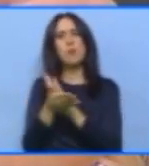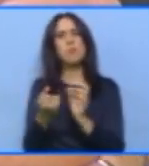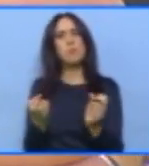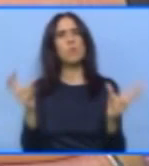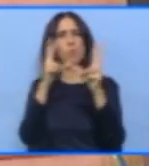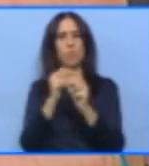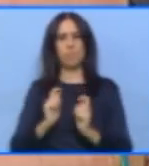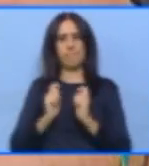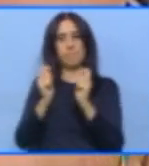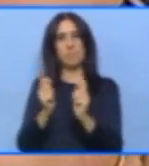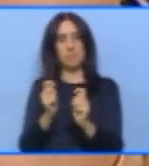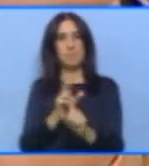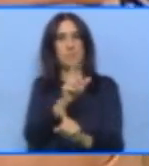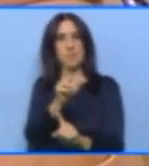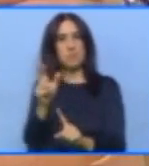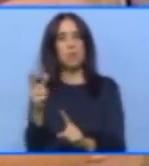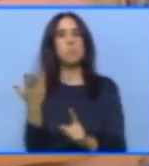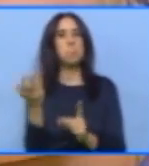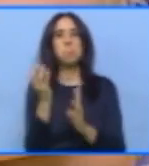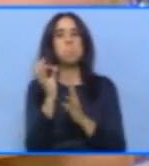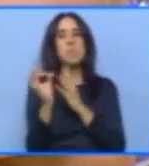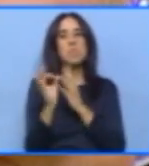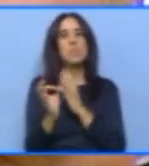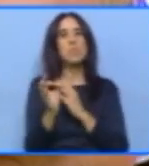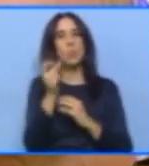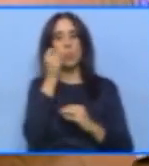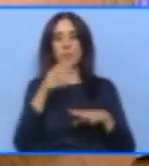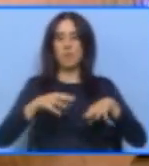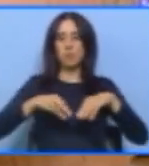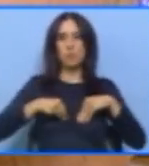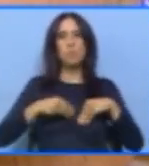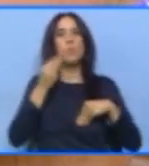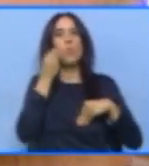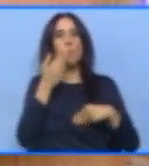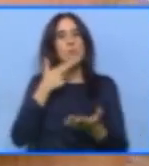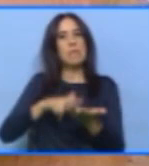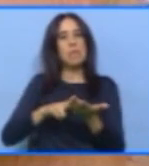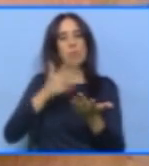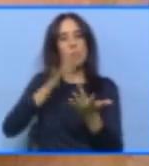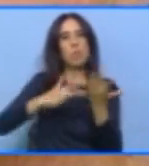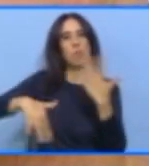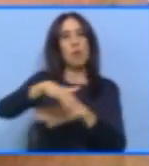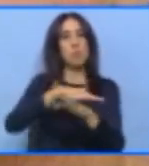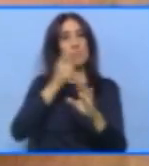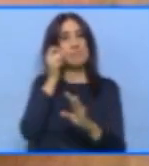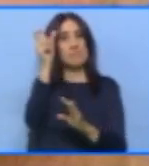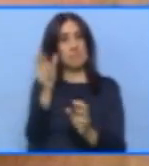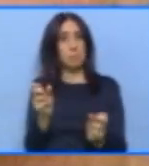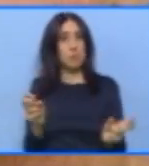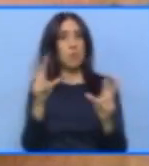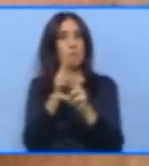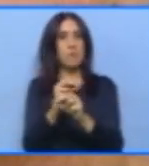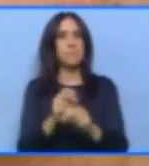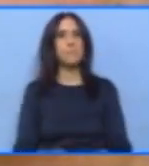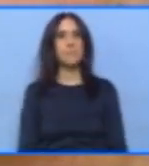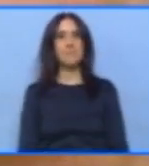seara de missão, quais são as características que ele assume no contacto com aquela realidade, que também é nova para ele? Exiba bem essa